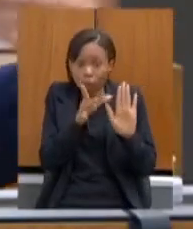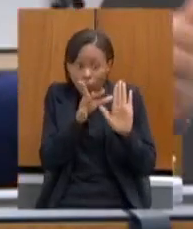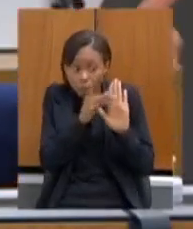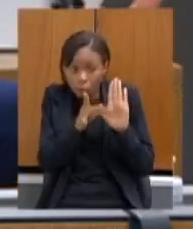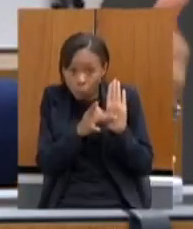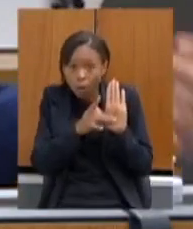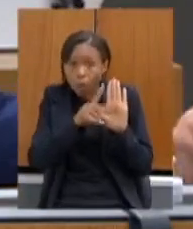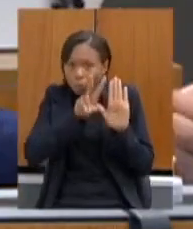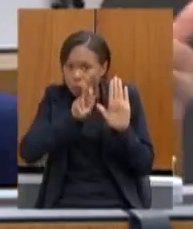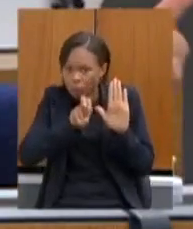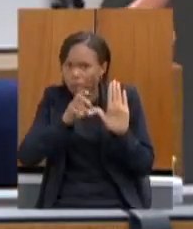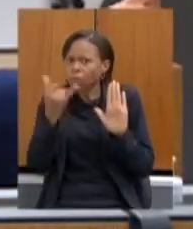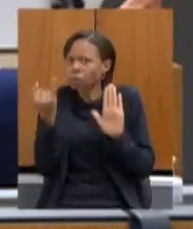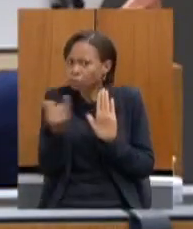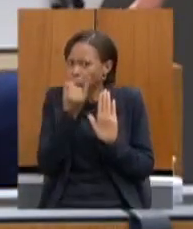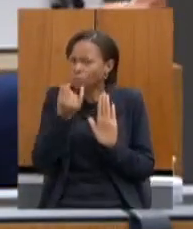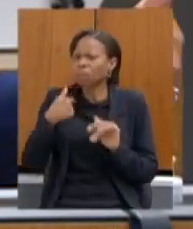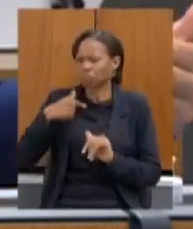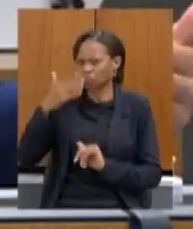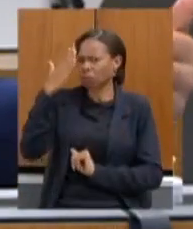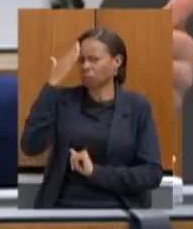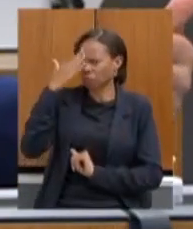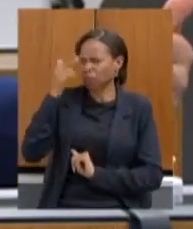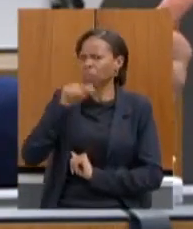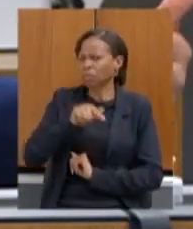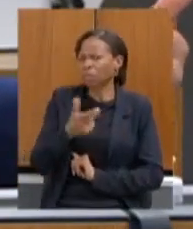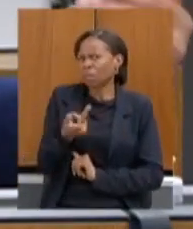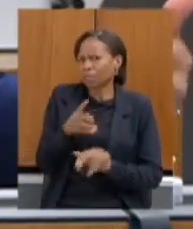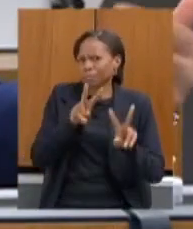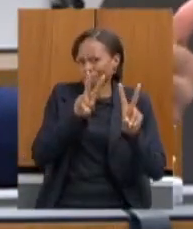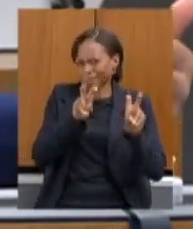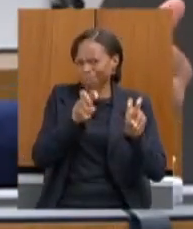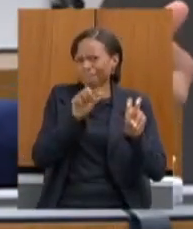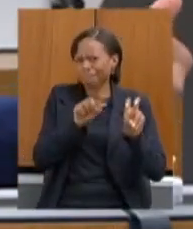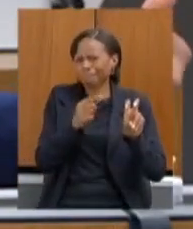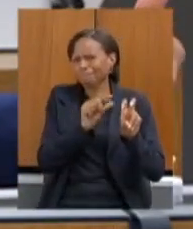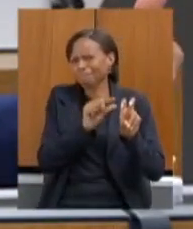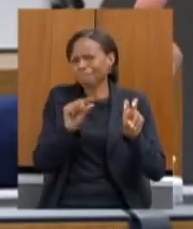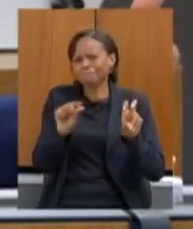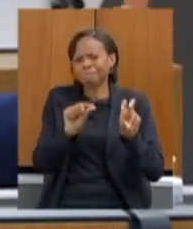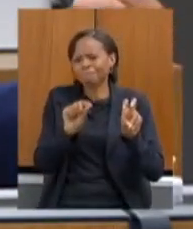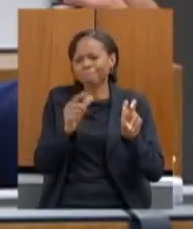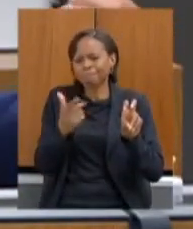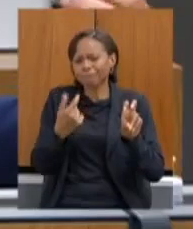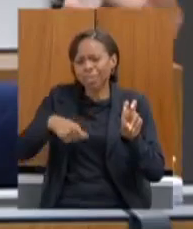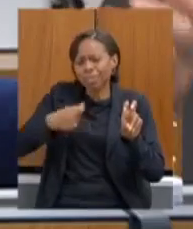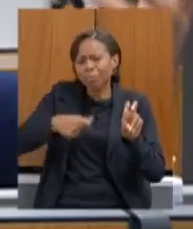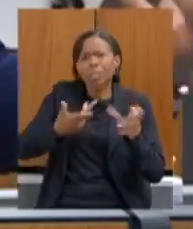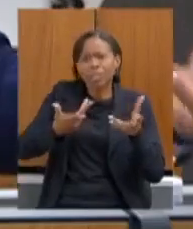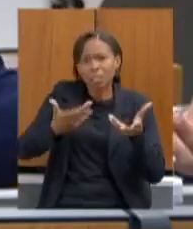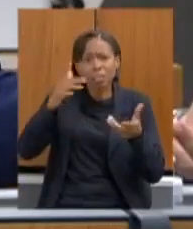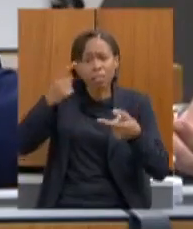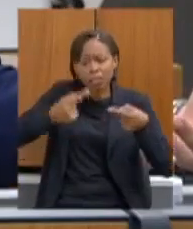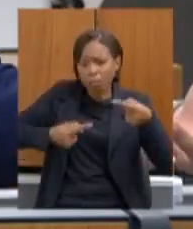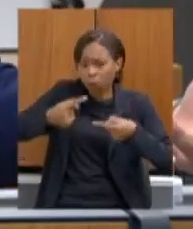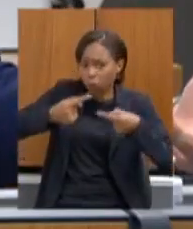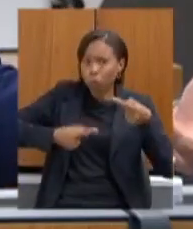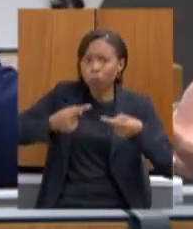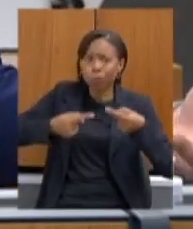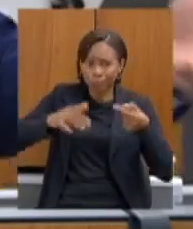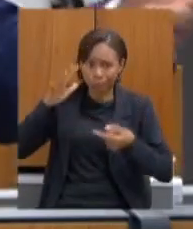entendo, deputado, que a esta altura é uma pauta que deveríamos, a gente tem condição de discuti-la,